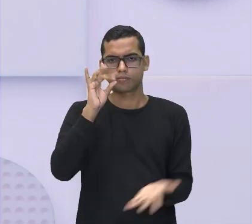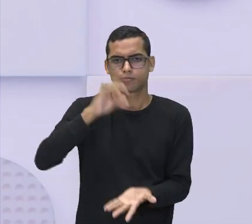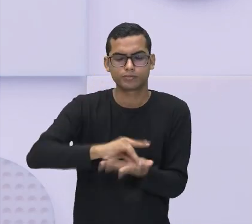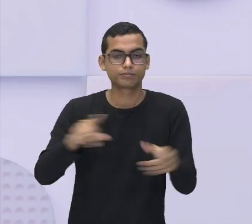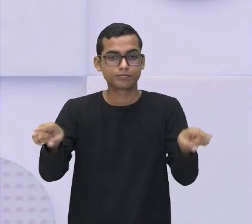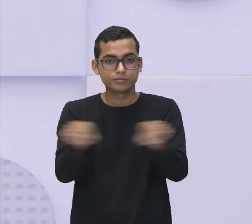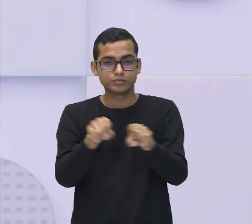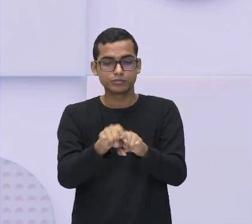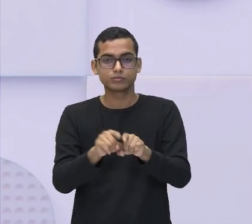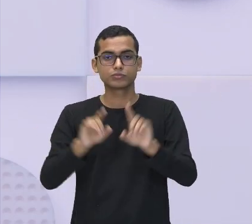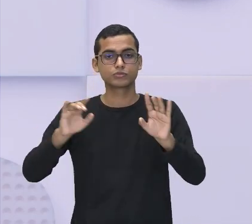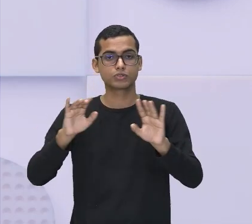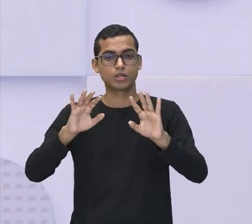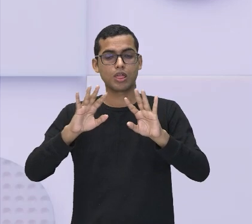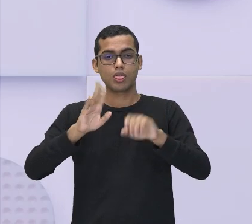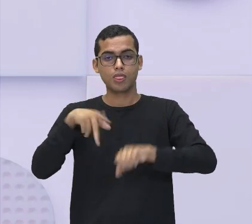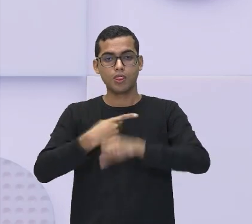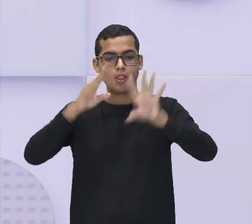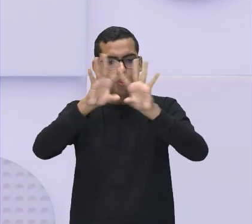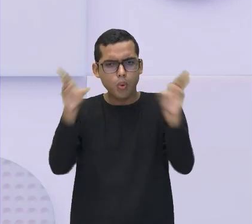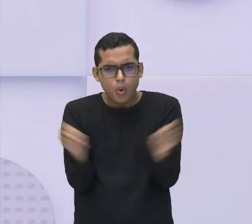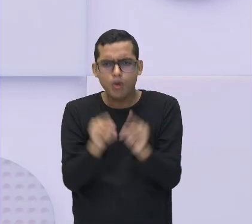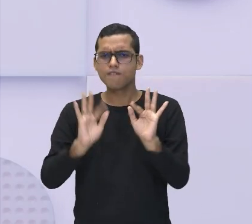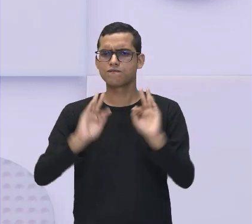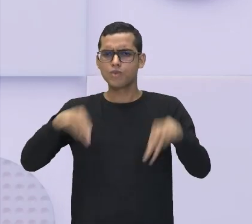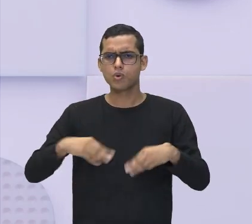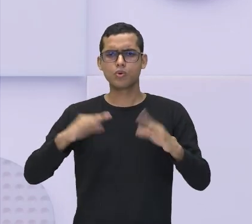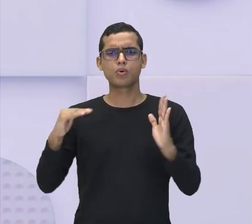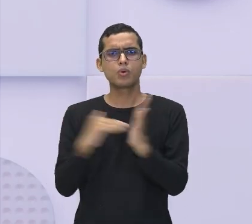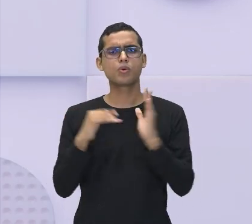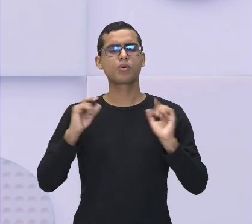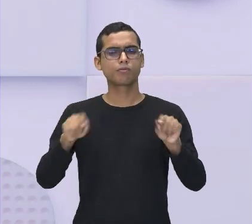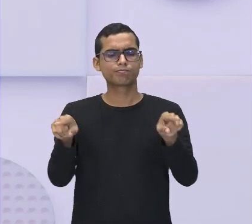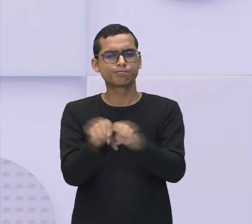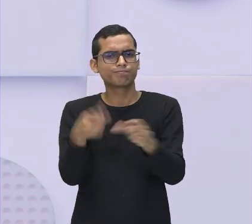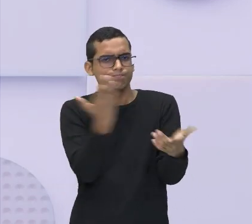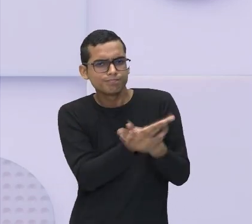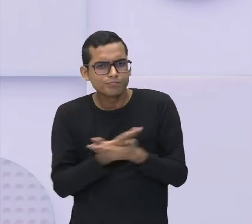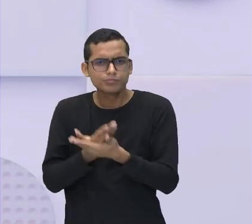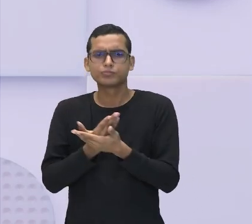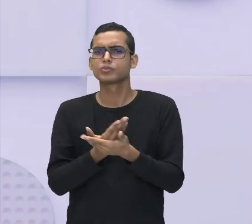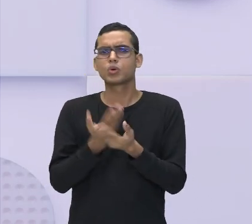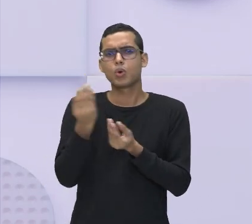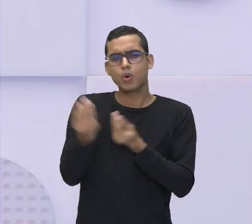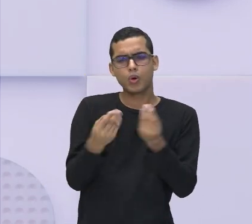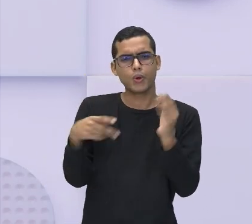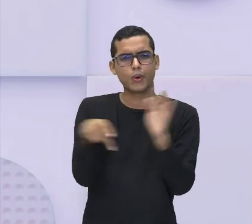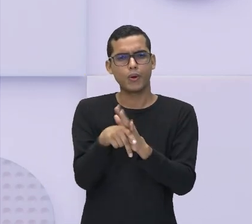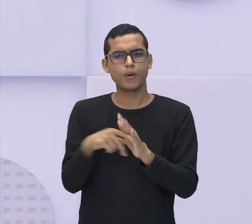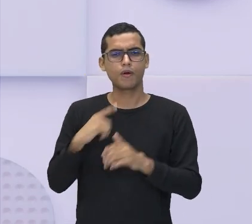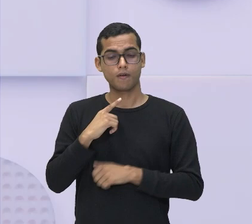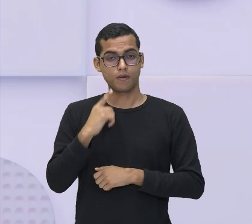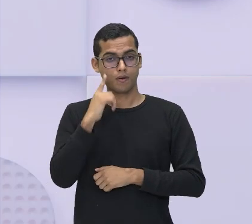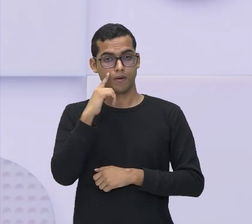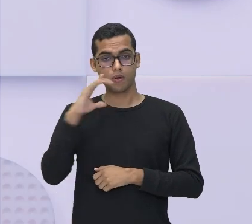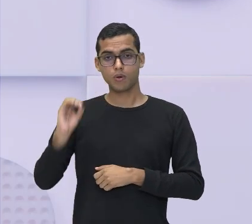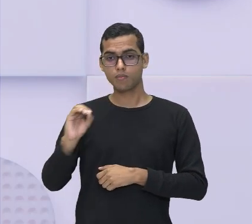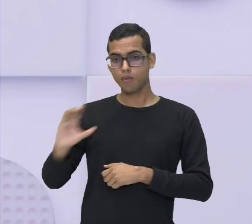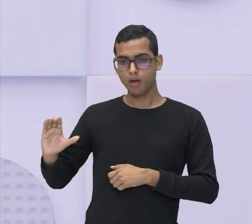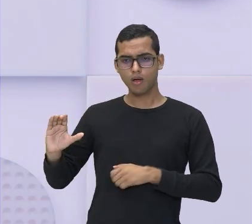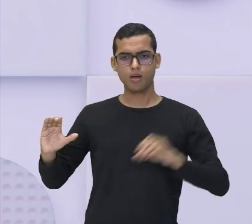por fim, vimos o quê? Vimos essa dimensão, a diferença entre as religiões ocidentais